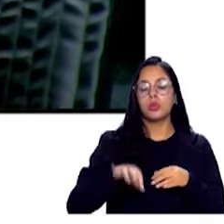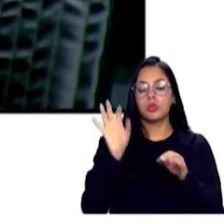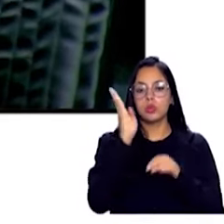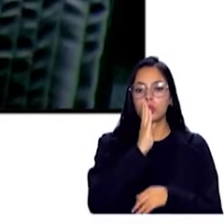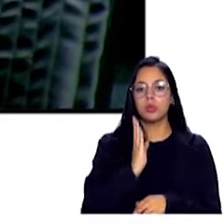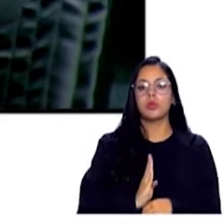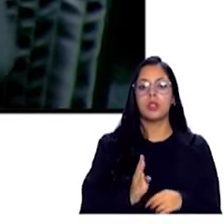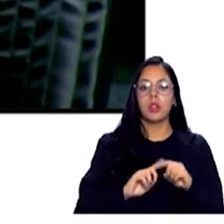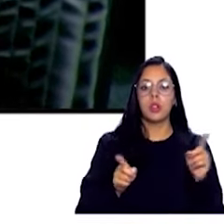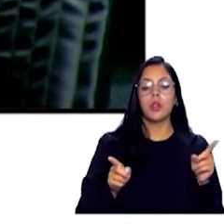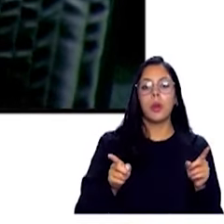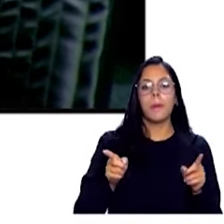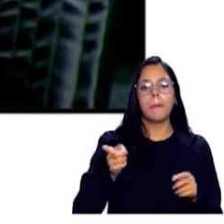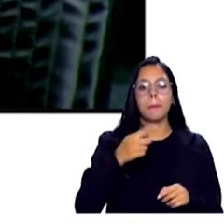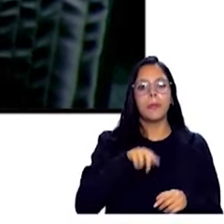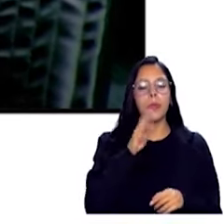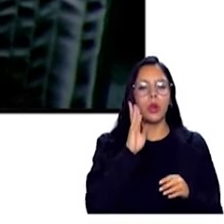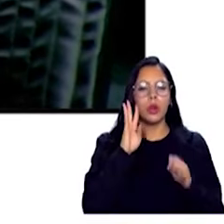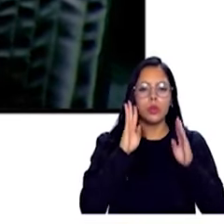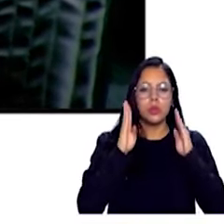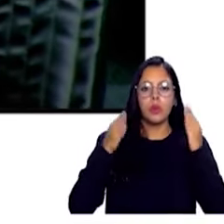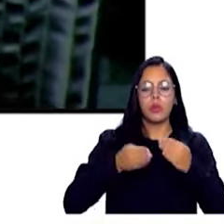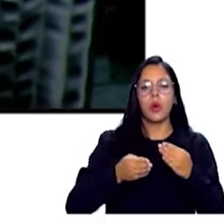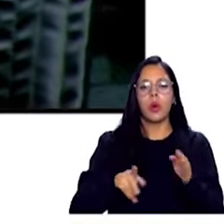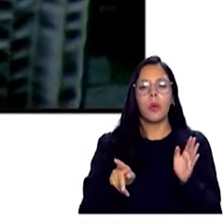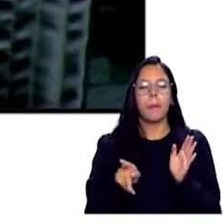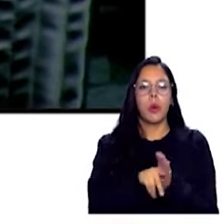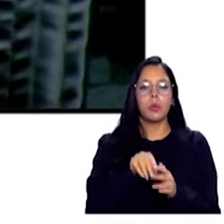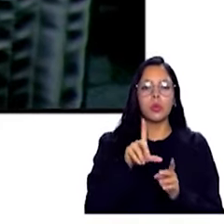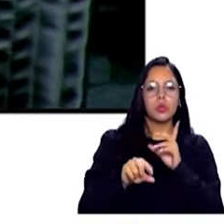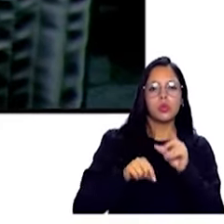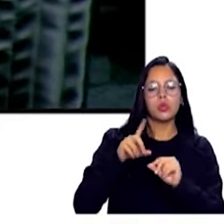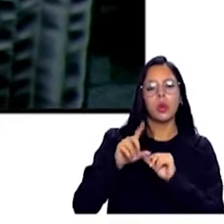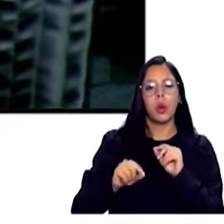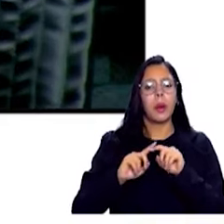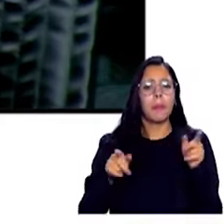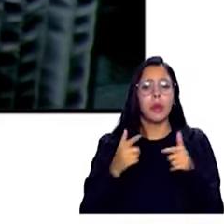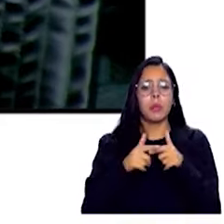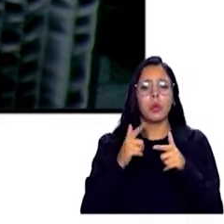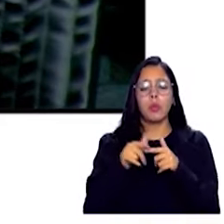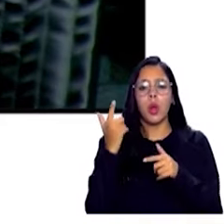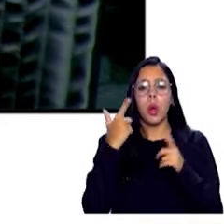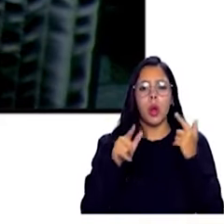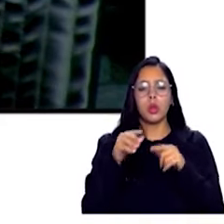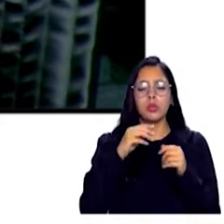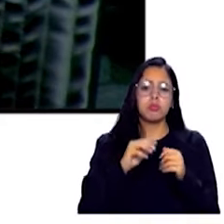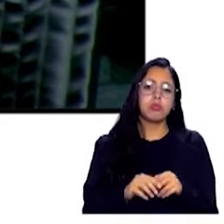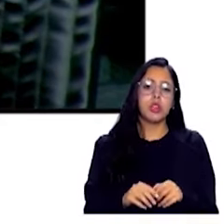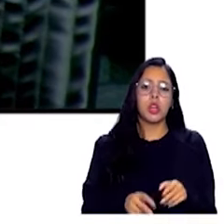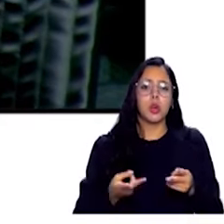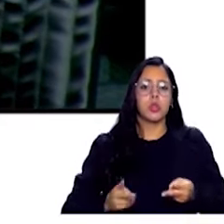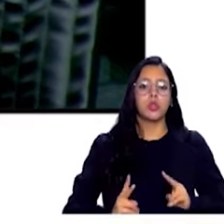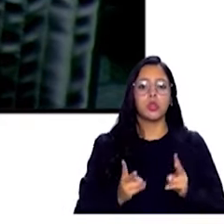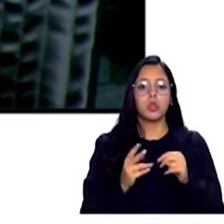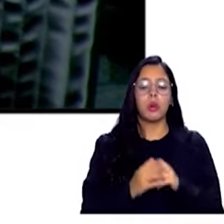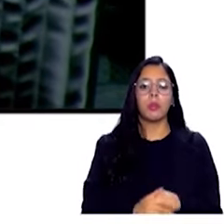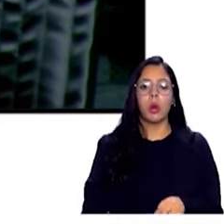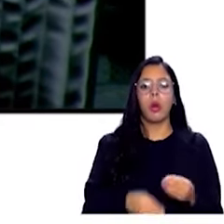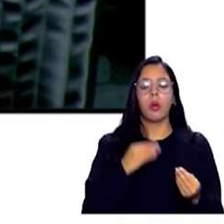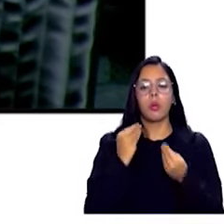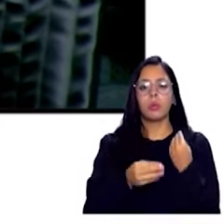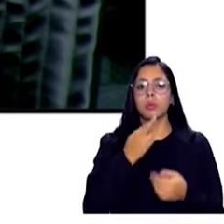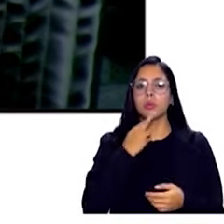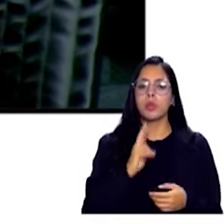pro filtro e deixarmos em aberto outros grandes problemas como é por exemplo a questão da resposta jurisdicional